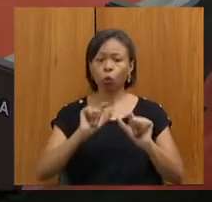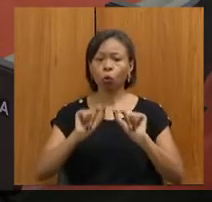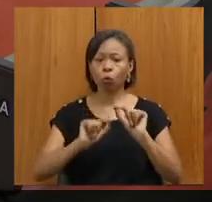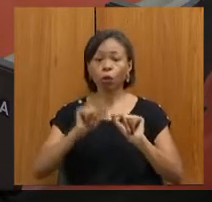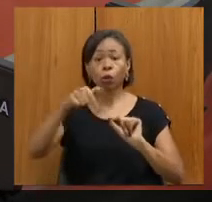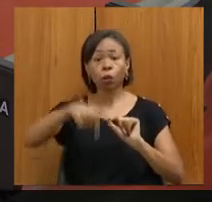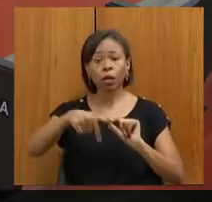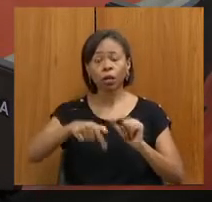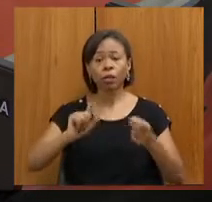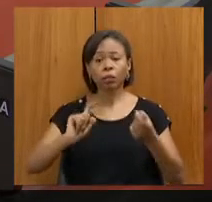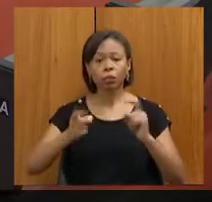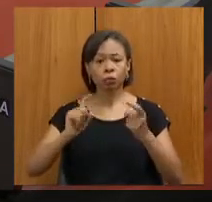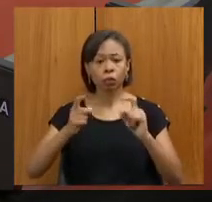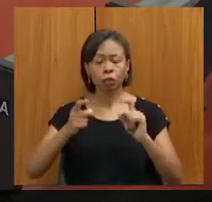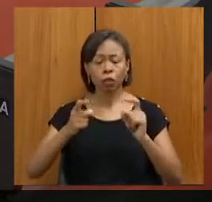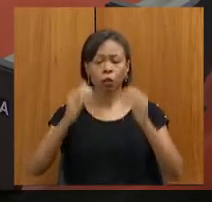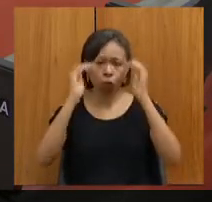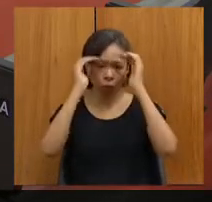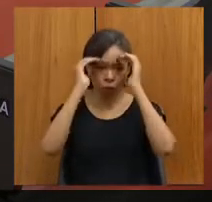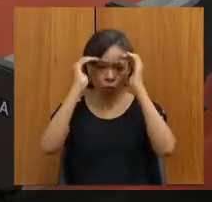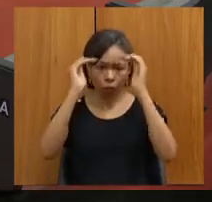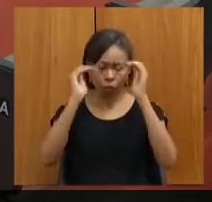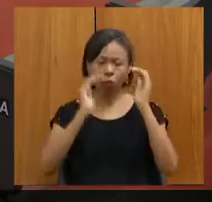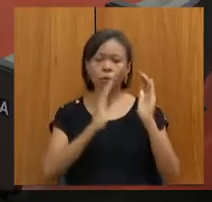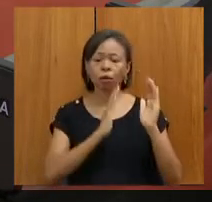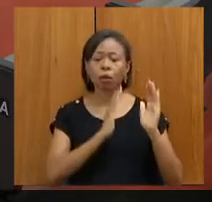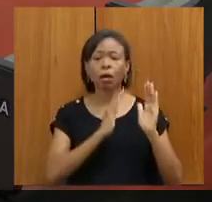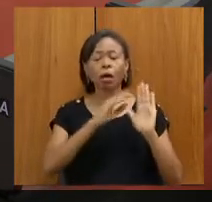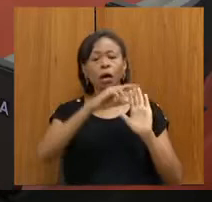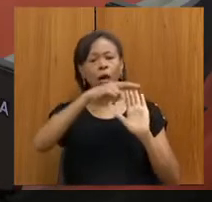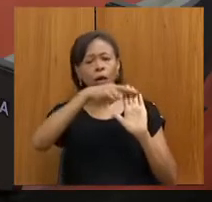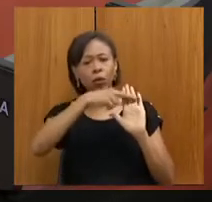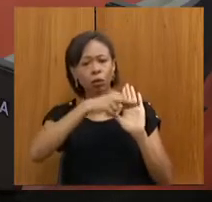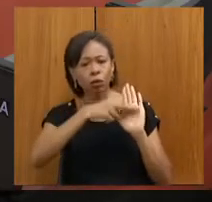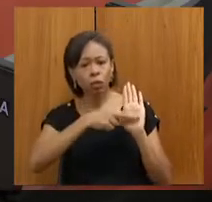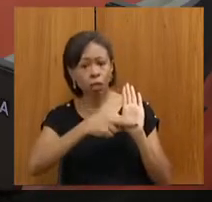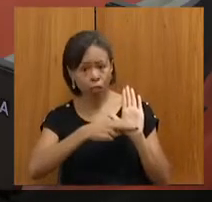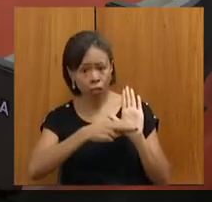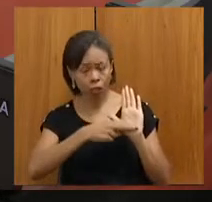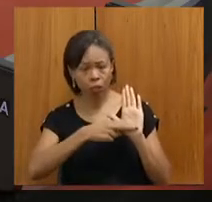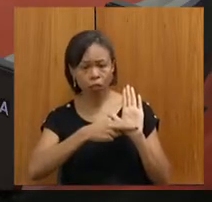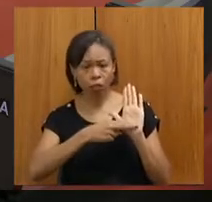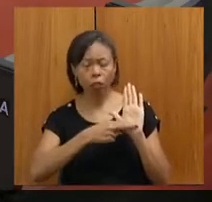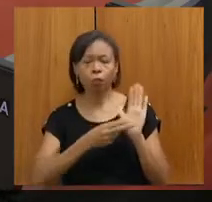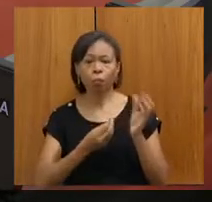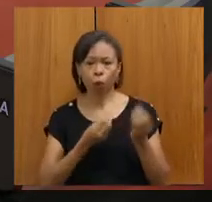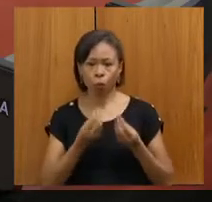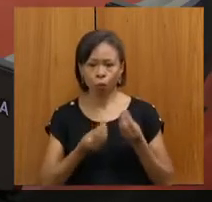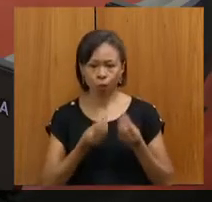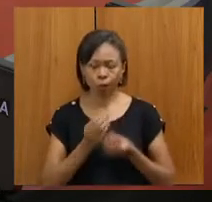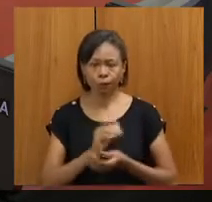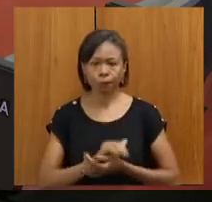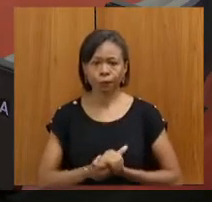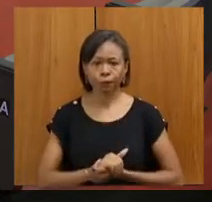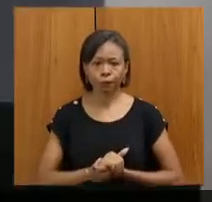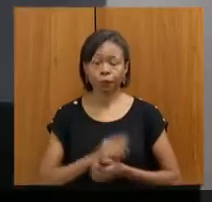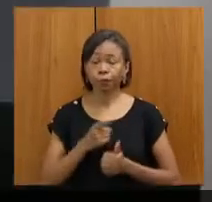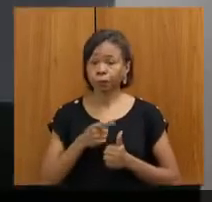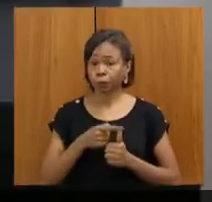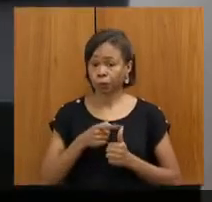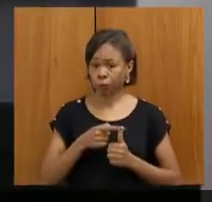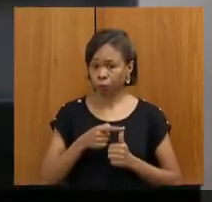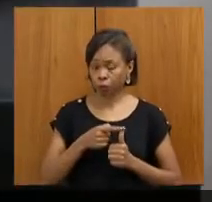reunião obedecerão as seguintes normas e procedimentos primeiro